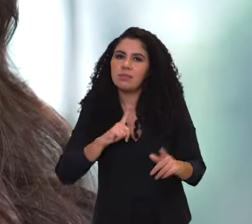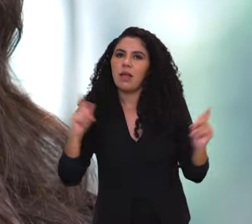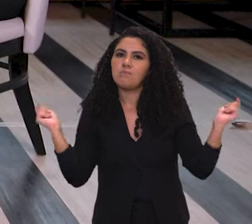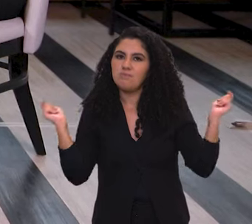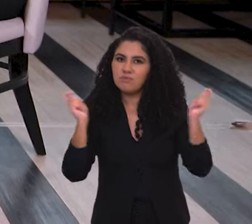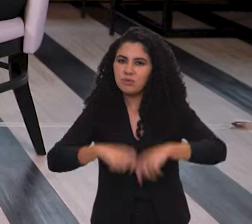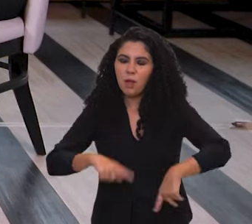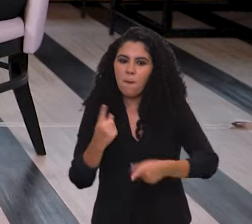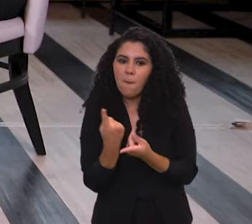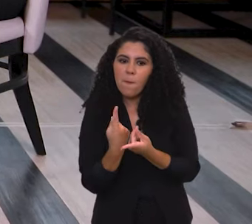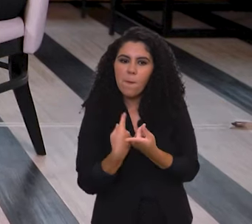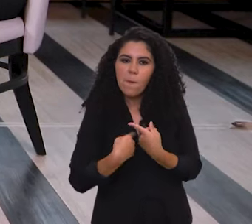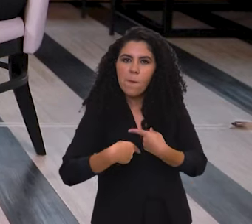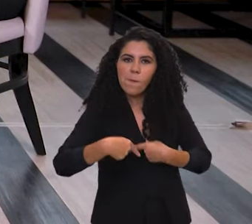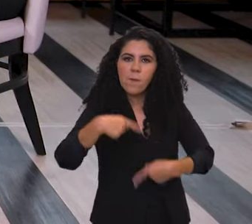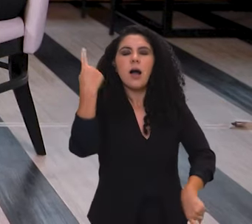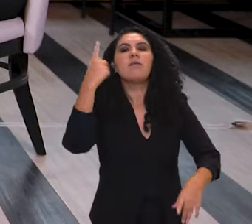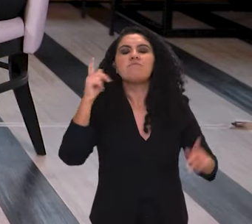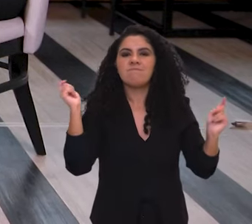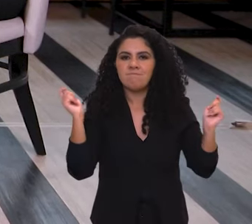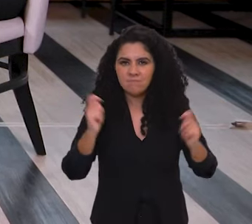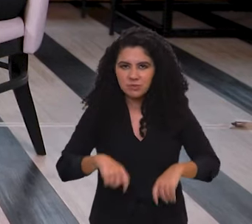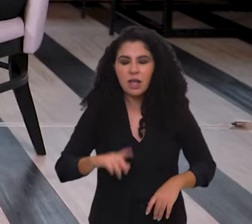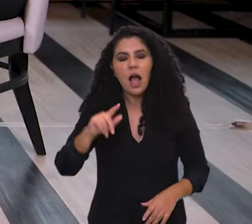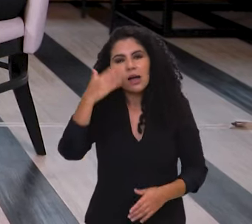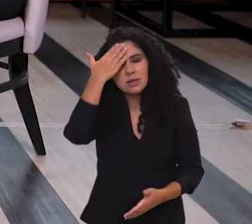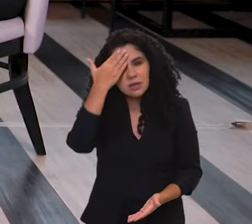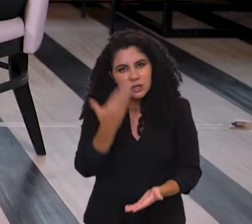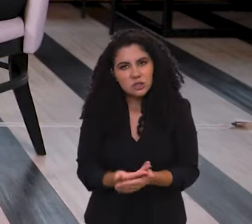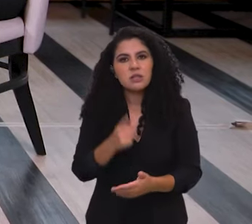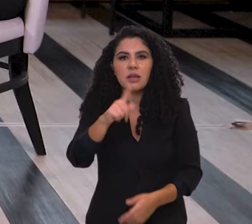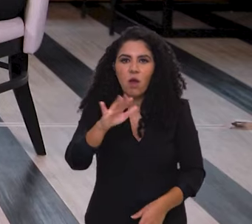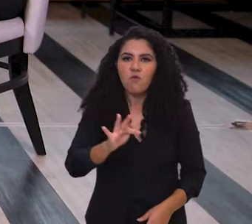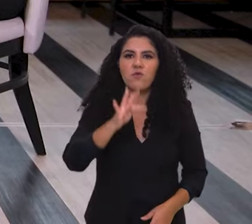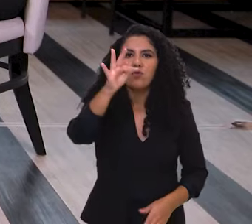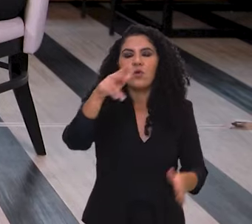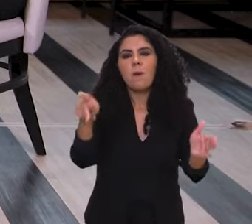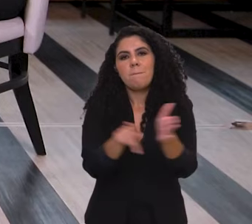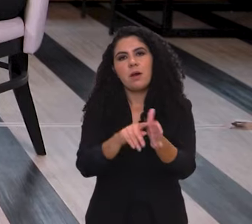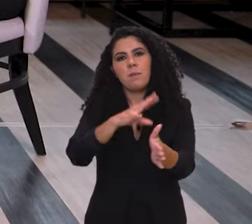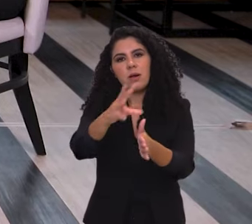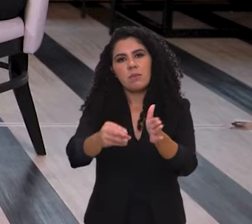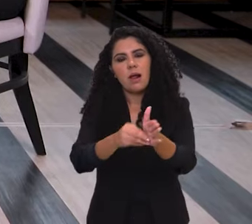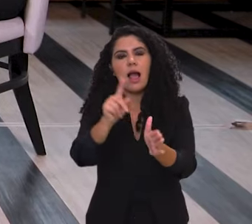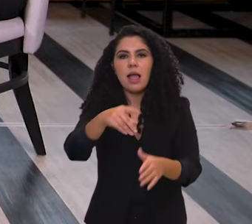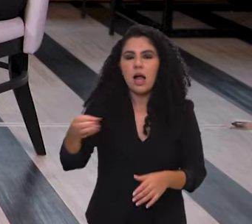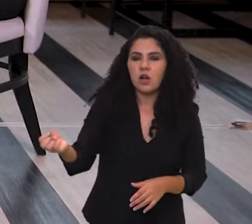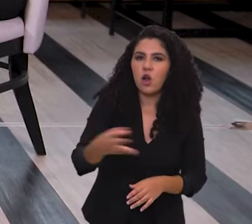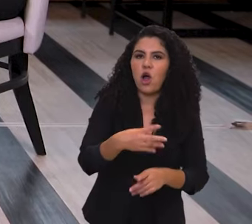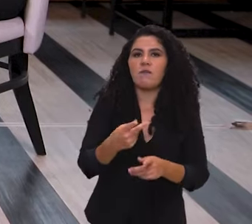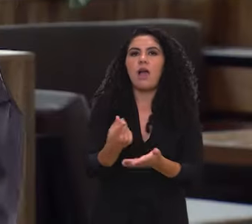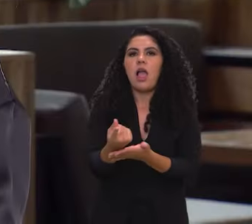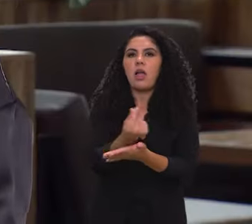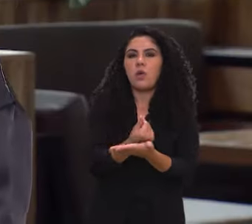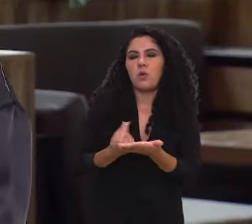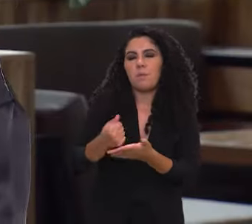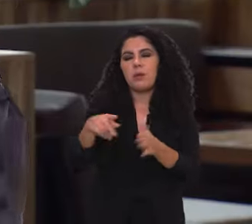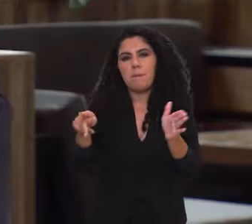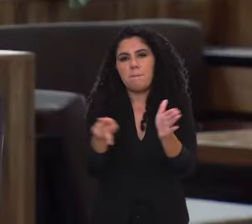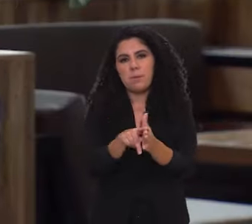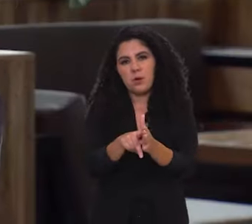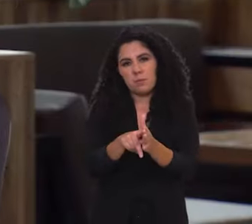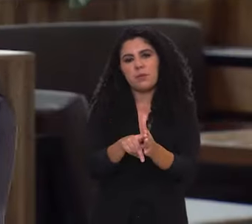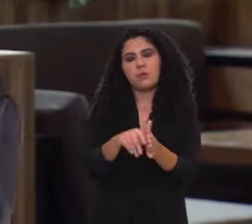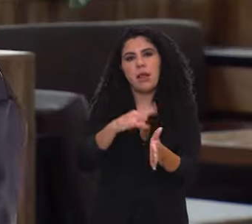alavancar riquezas. Então, a gente acredita que esse é o futuro da Amazônia, essa é a nova economia da Amazônia. E é aí que a gente